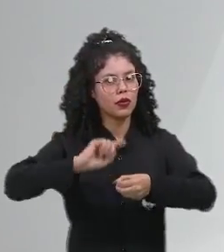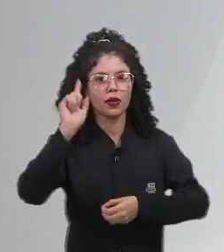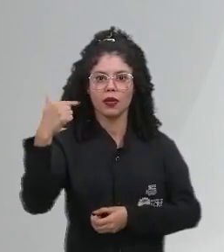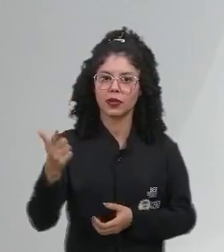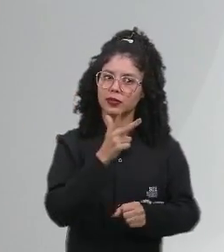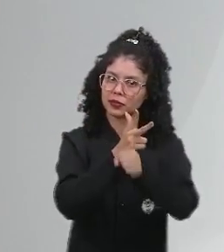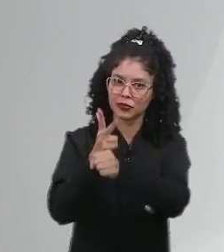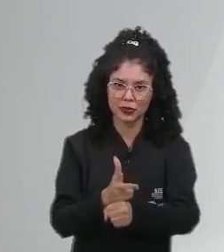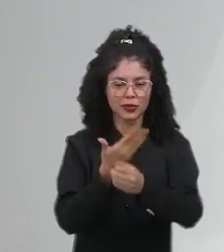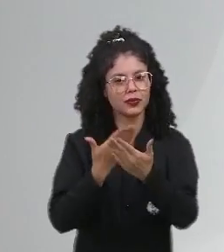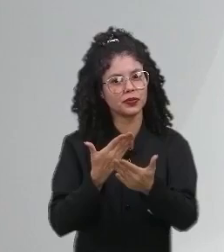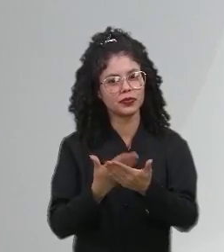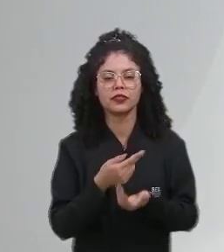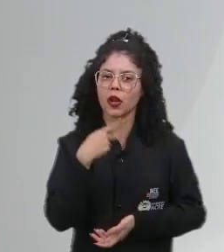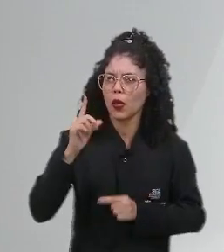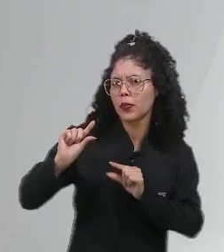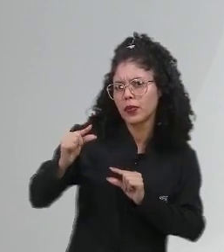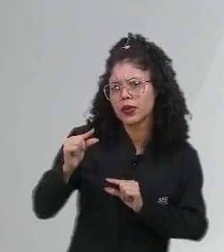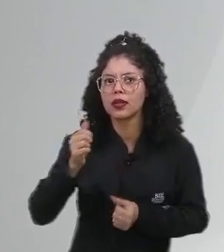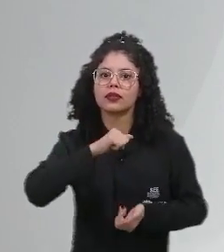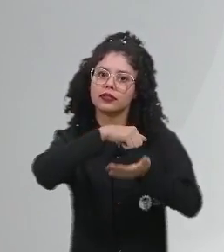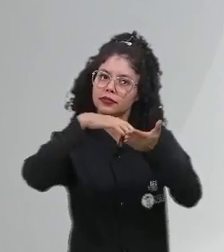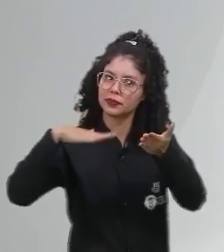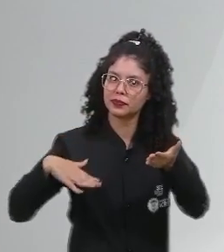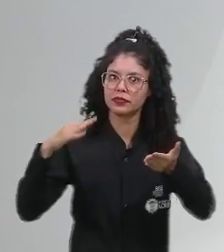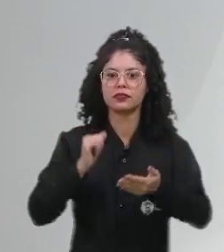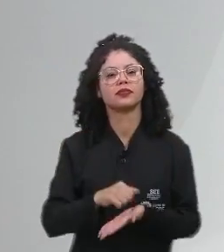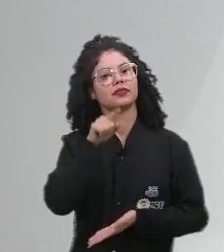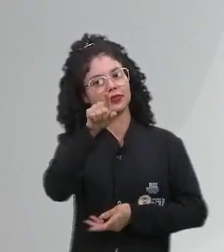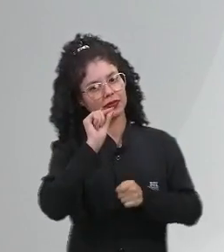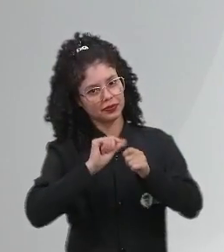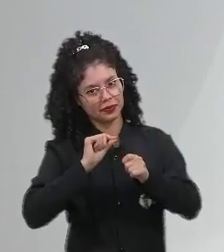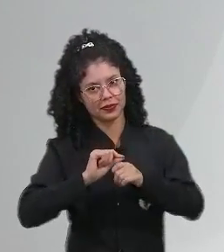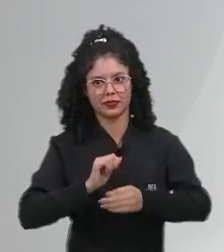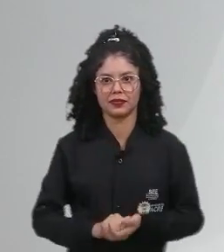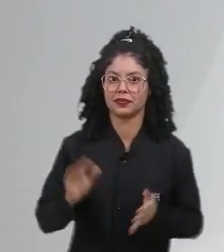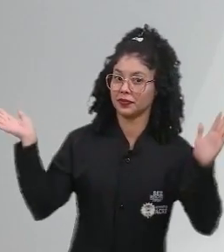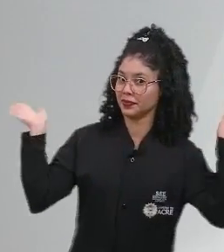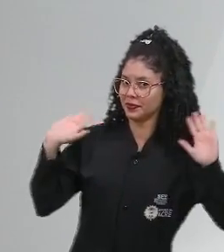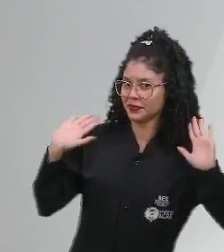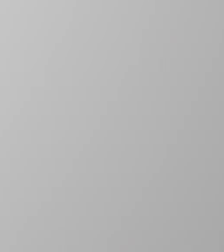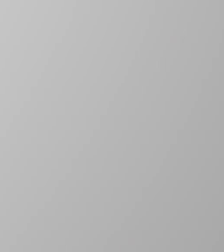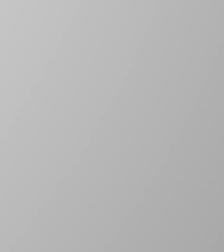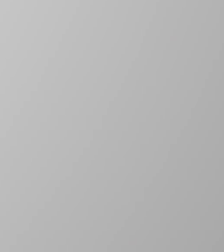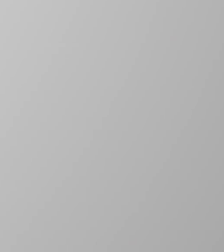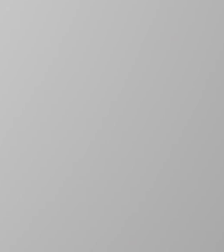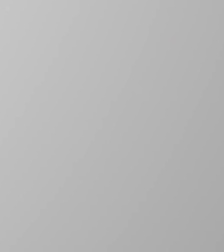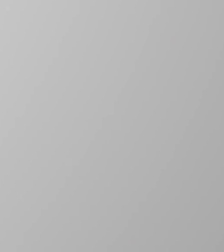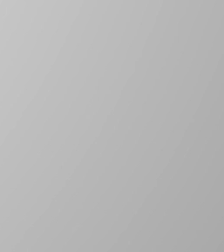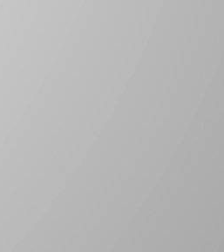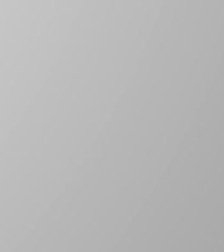próxima videoaula para falar um pouquinho da atividade que vocês irão fazer tchau tchau